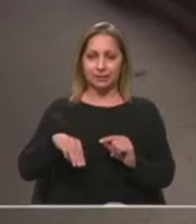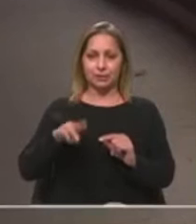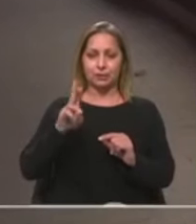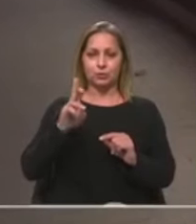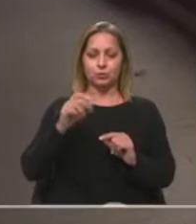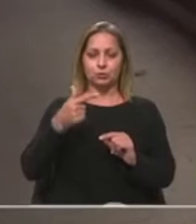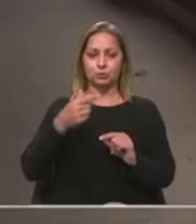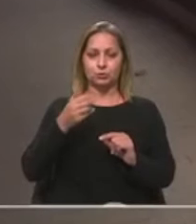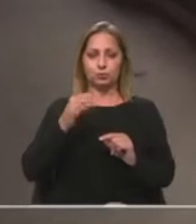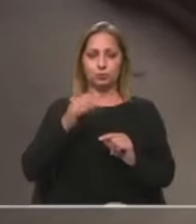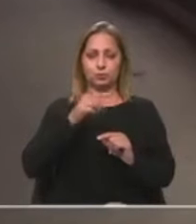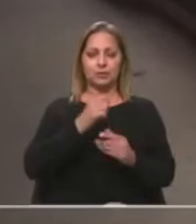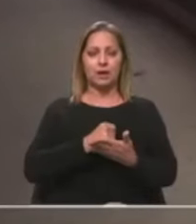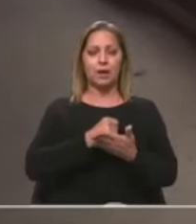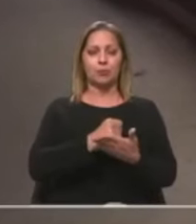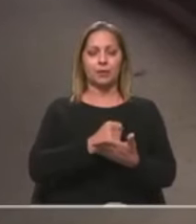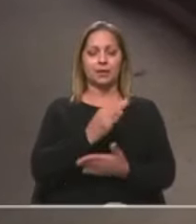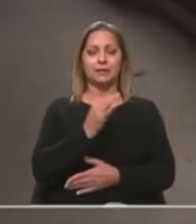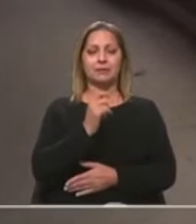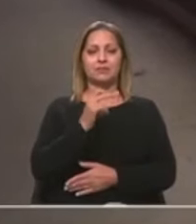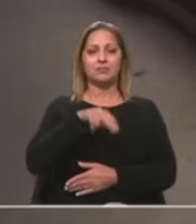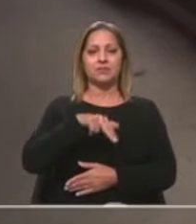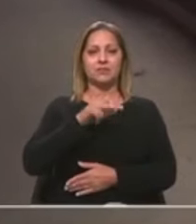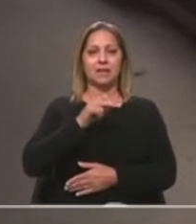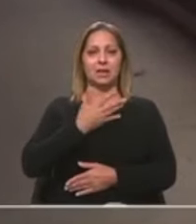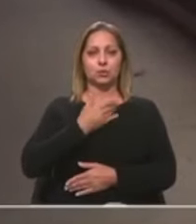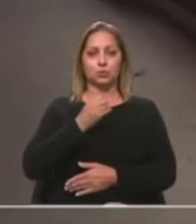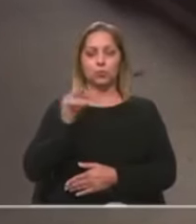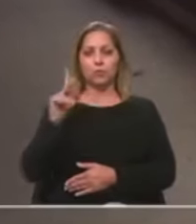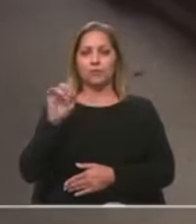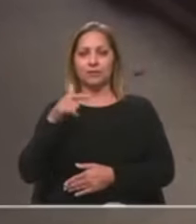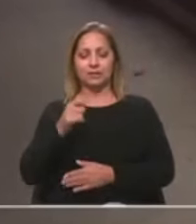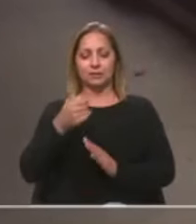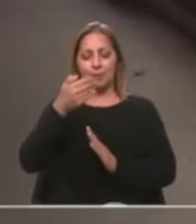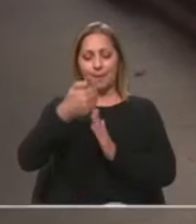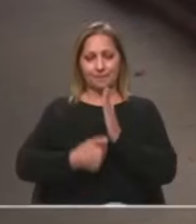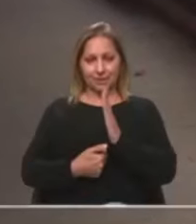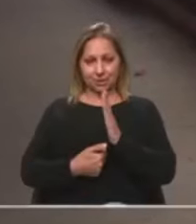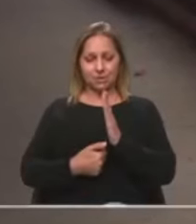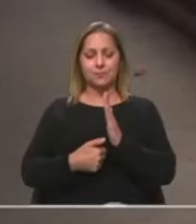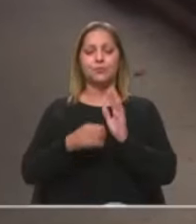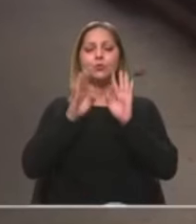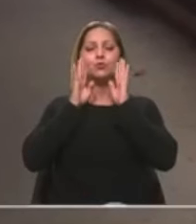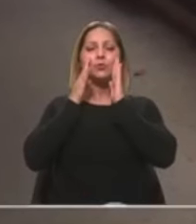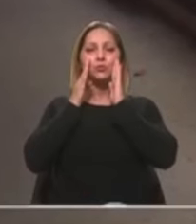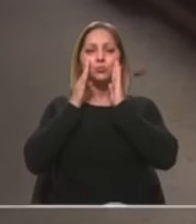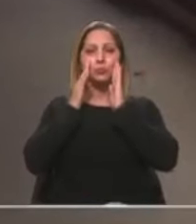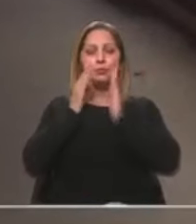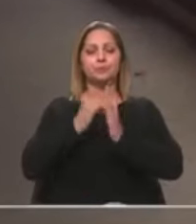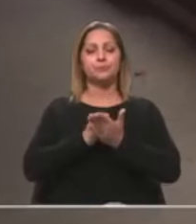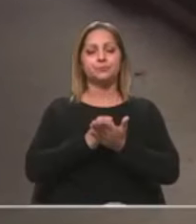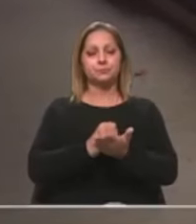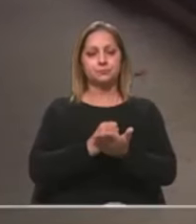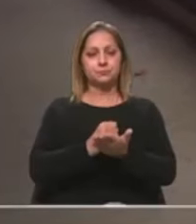vamos apoiar Fernando Valente é então uma página eh de Facebook de apoio eh ao suspeito do crime de